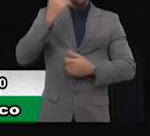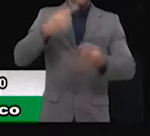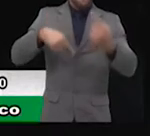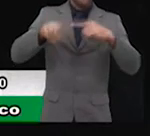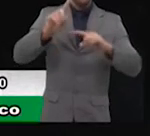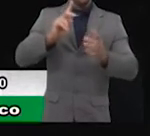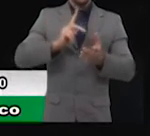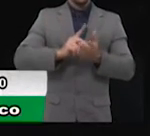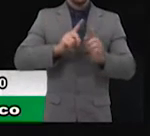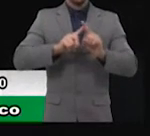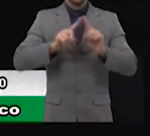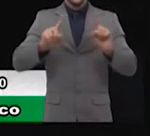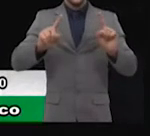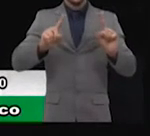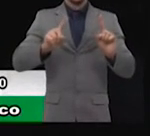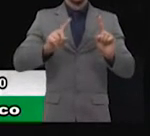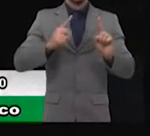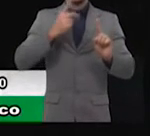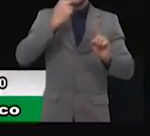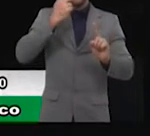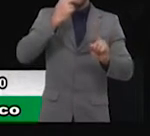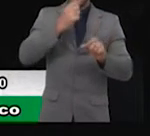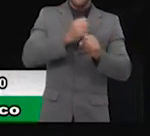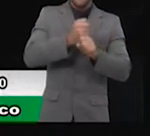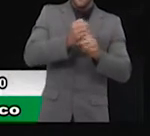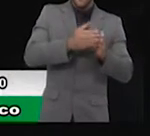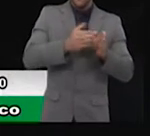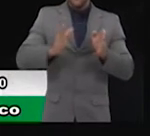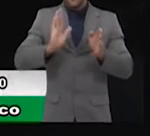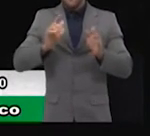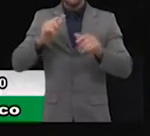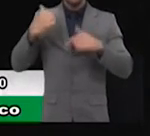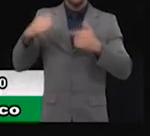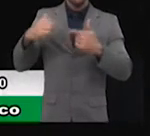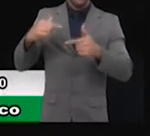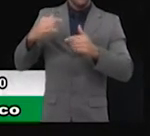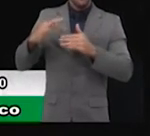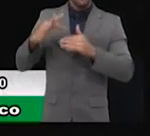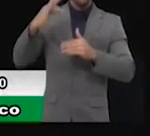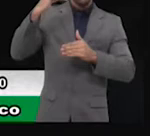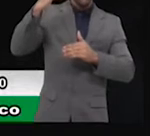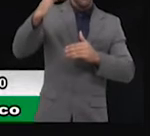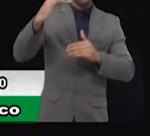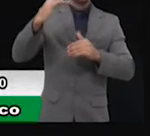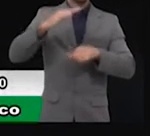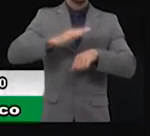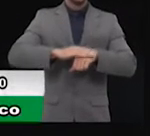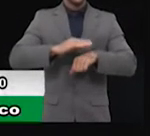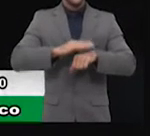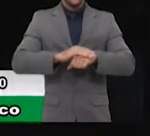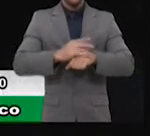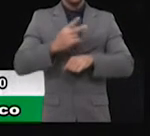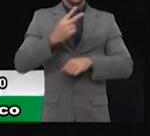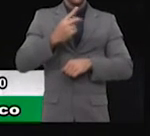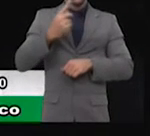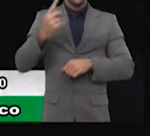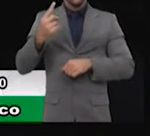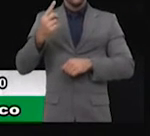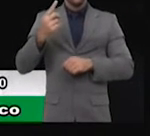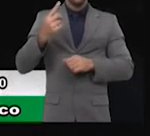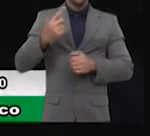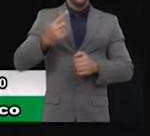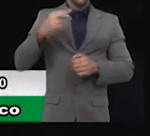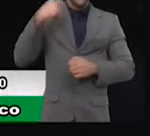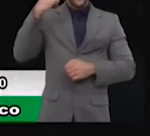também o fato do que fizemos e vamos fazer lá na frente. Então, um feliz ano novo para todos vocês, aos 21 vereadores.